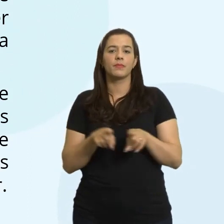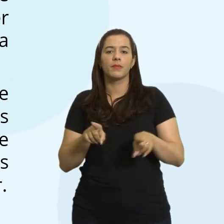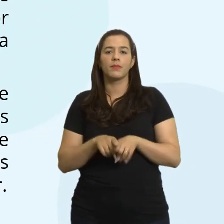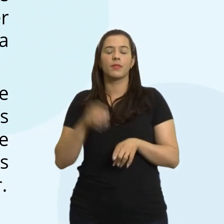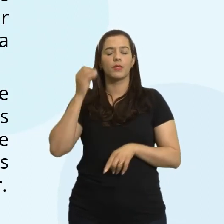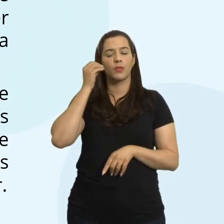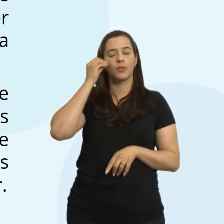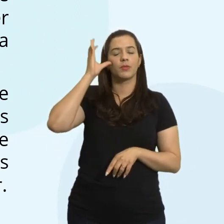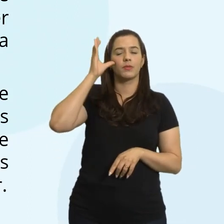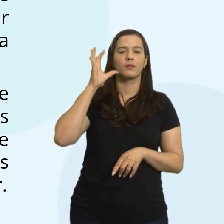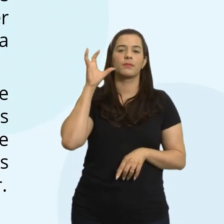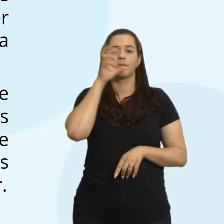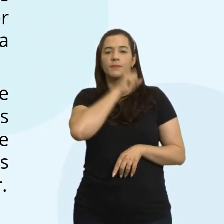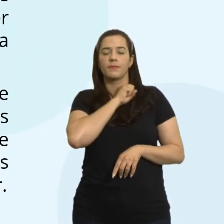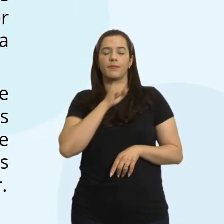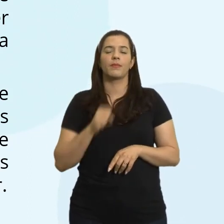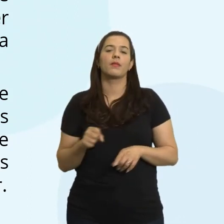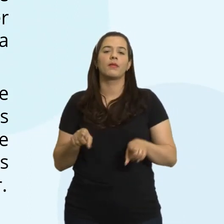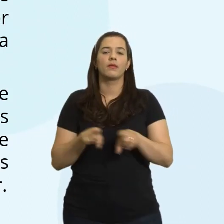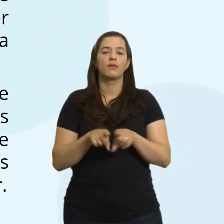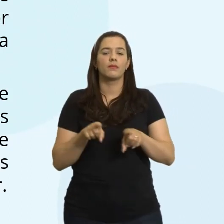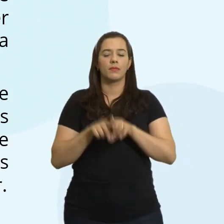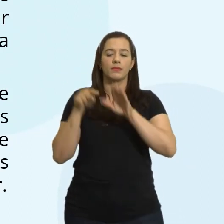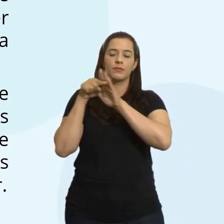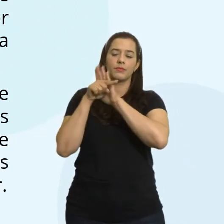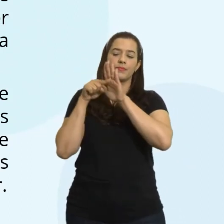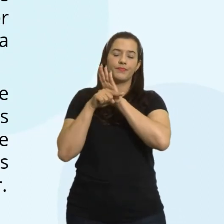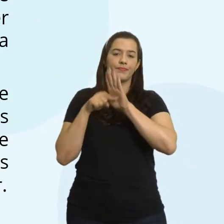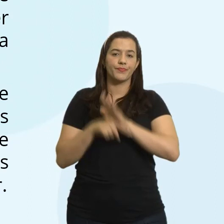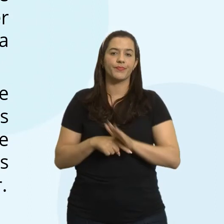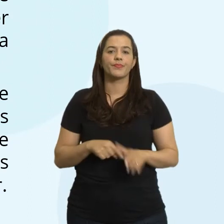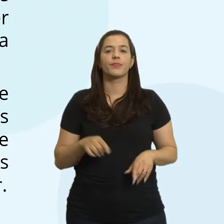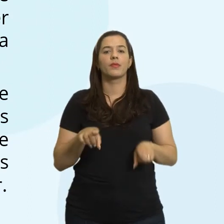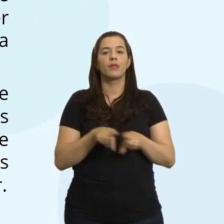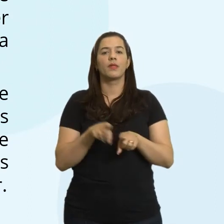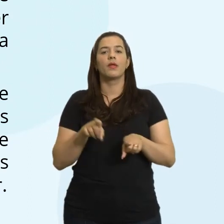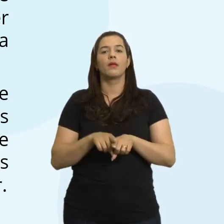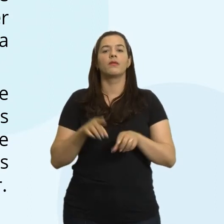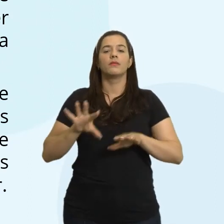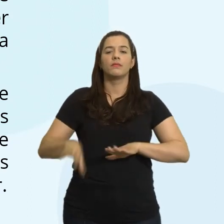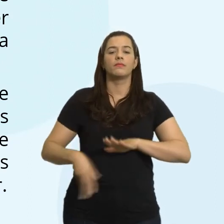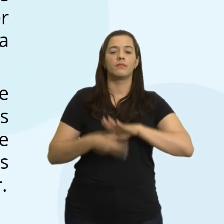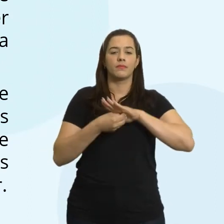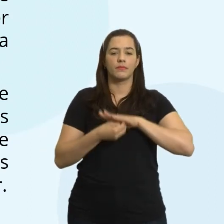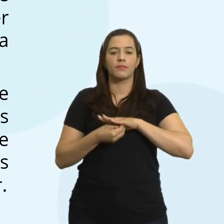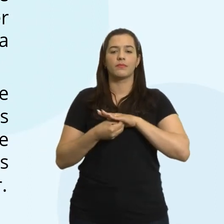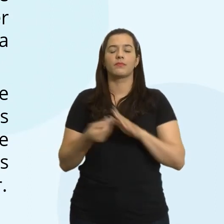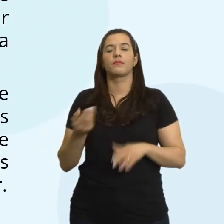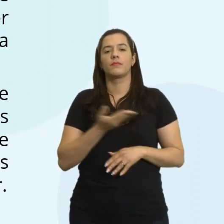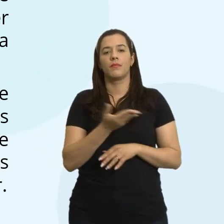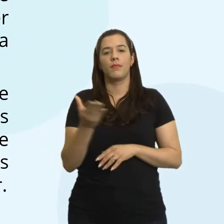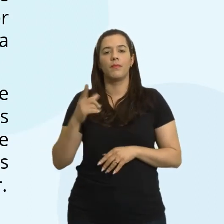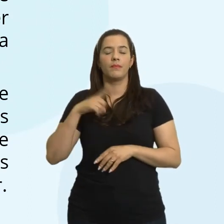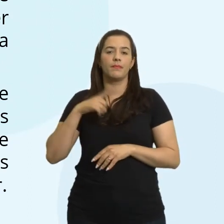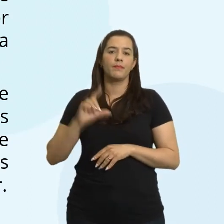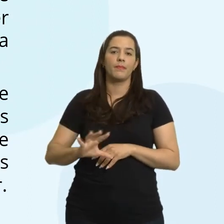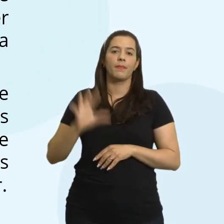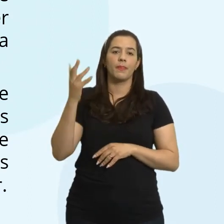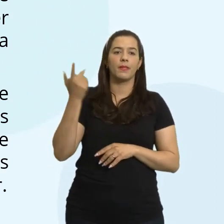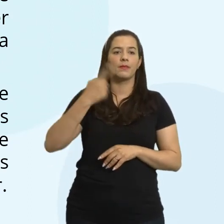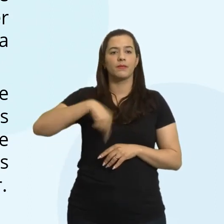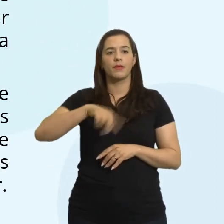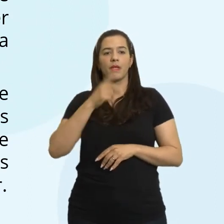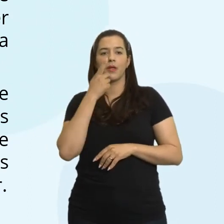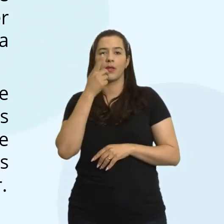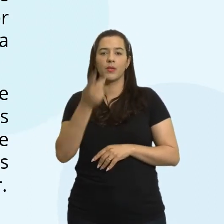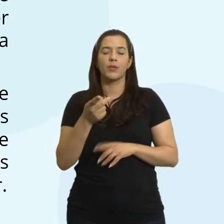conhecimentos prévios através de diagnósticos. Buscar no repositório do Centro de Mídias, algum professor comentou no